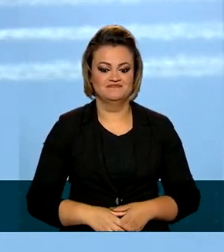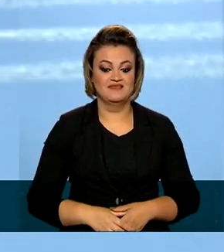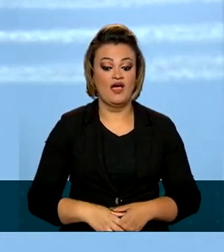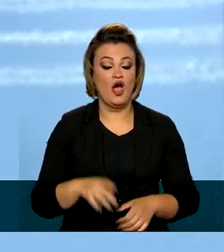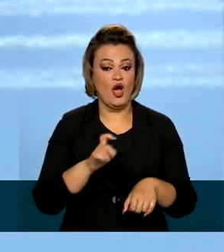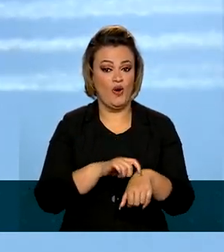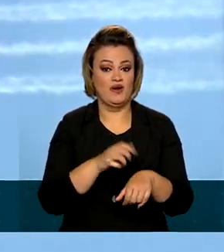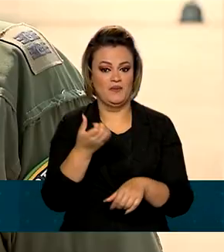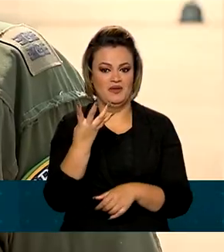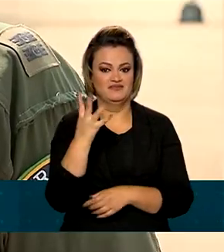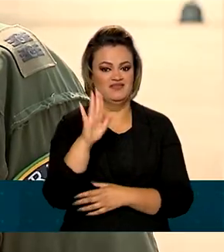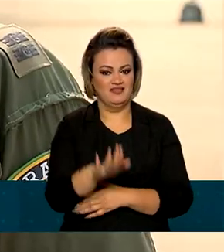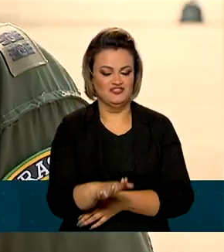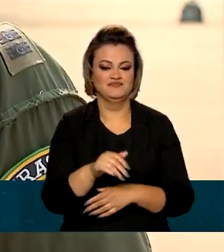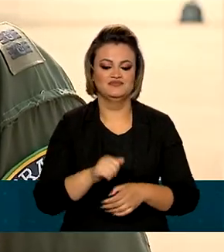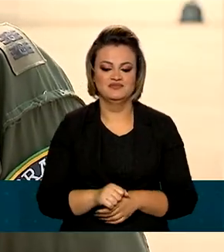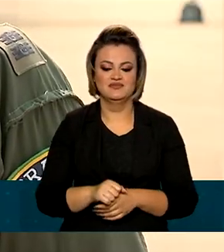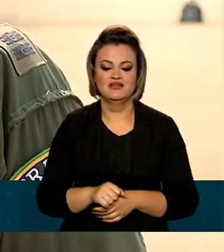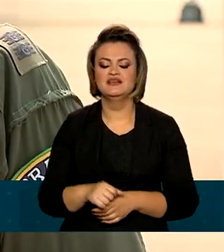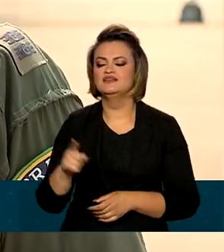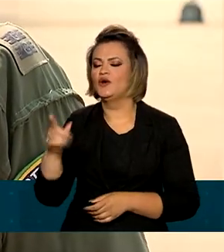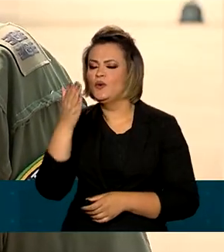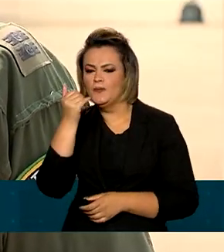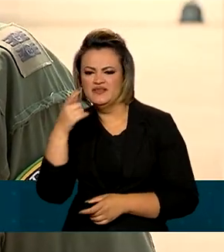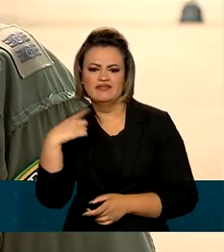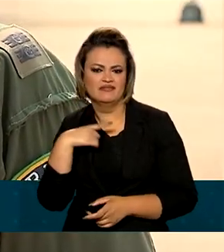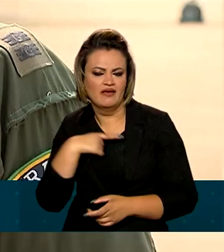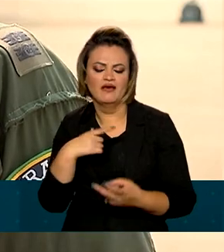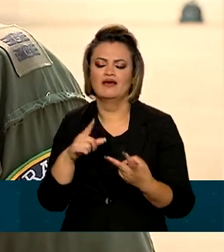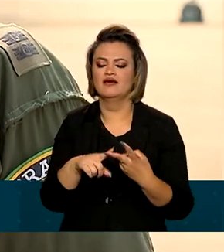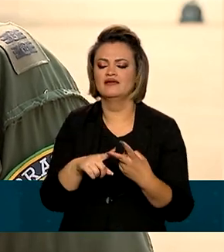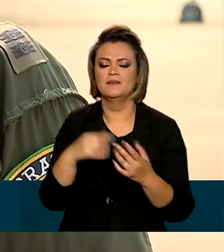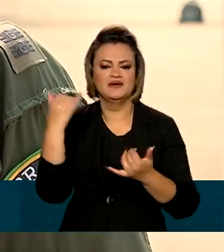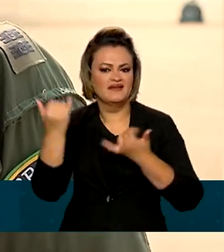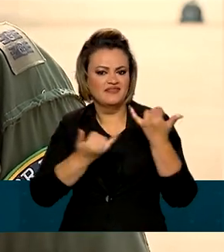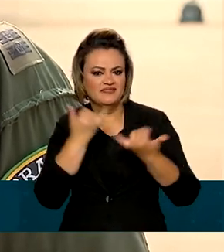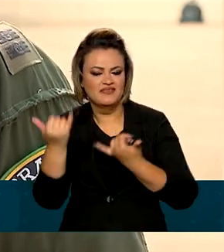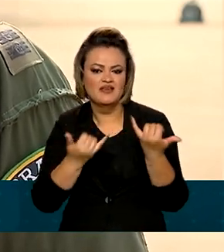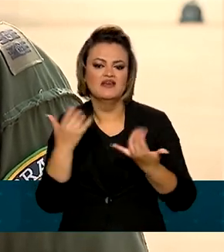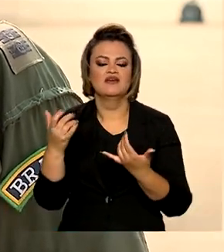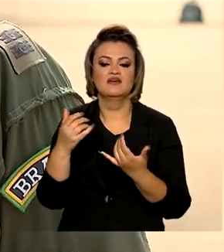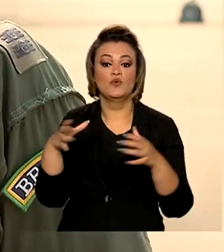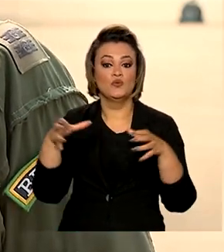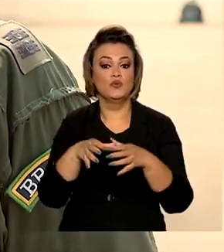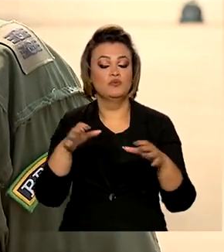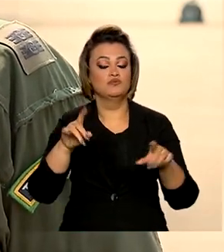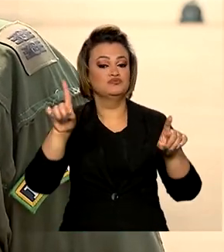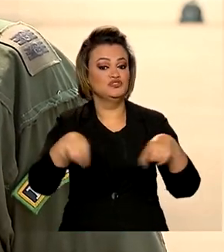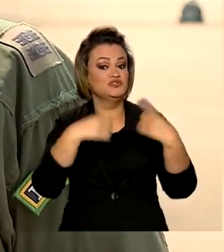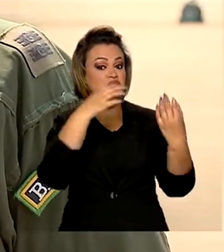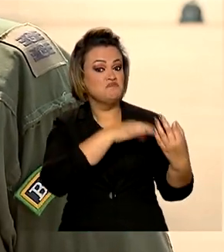as 16 horas estaremos passo alimentação brincadeiras temos apresentação da Orquestra Sinfônica da Força